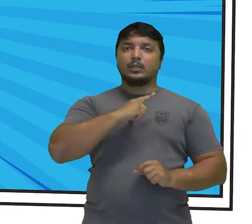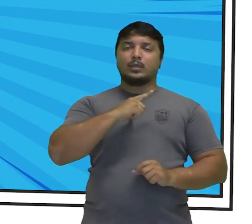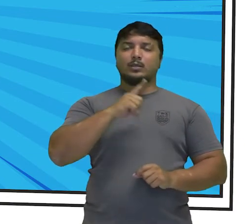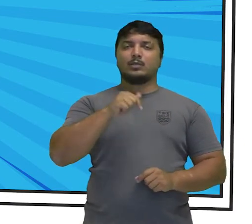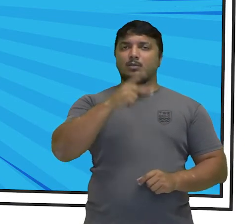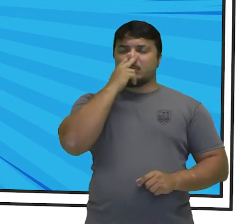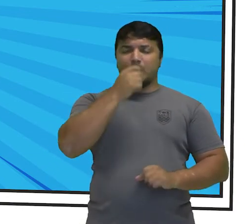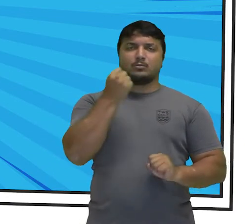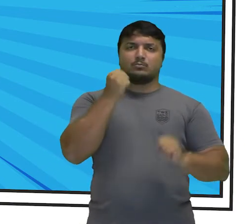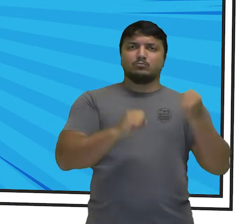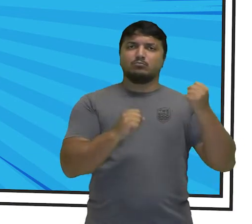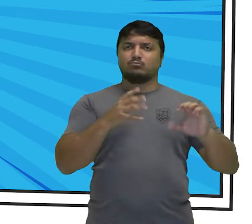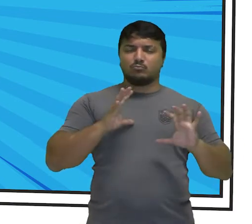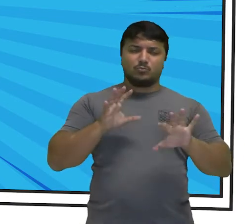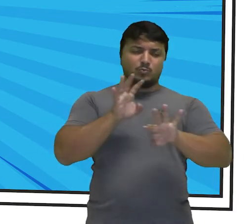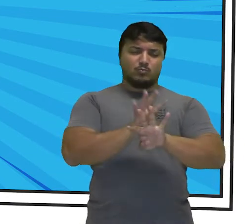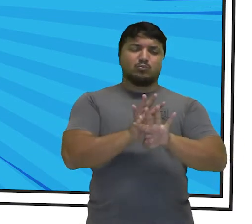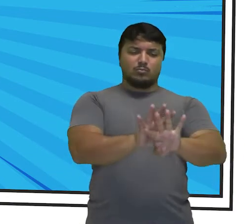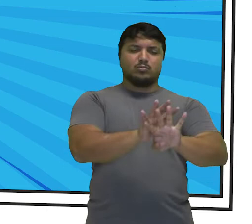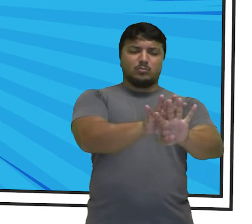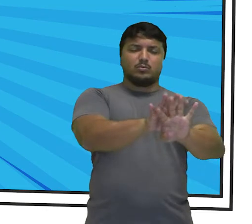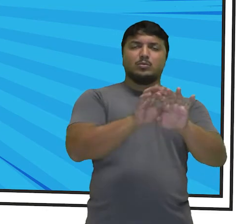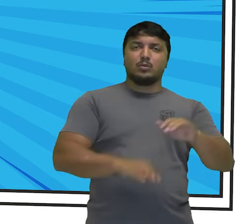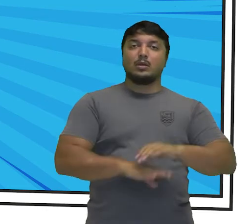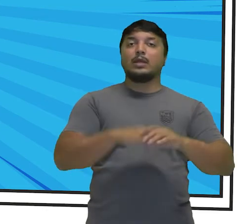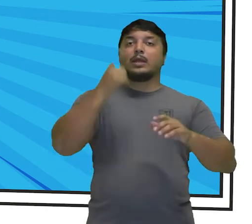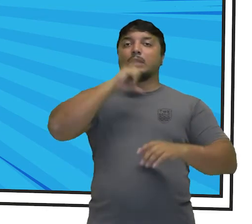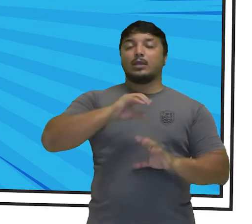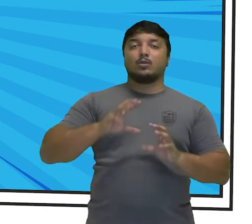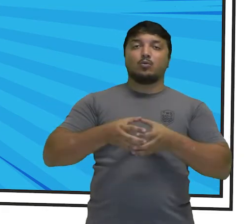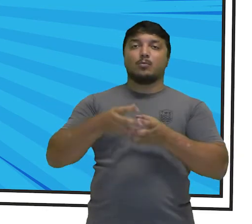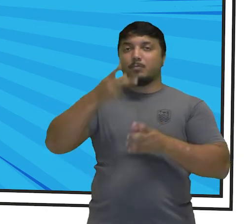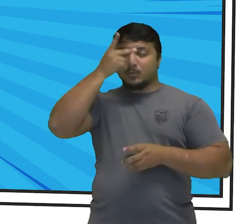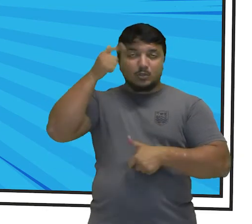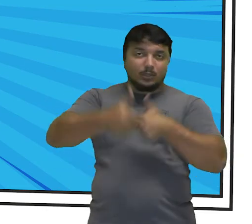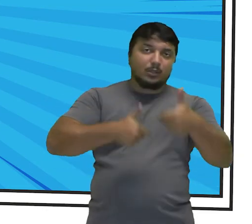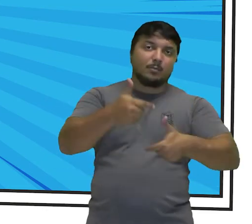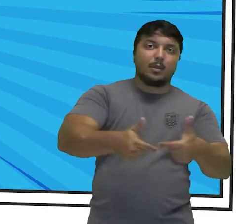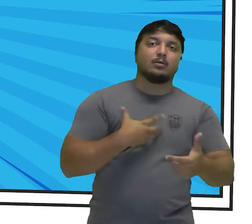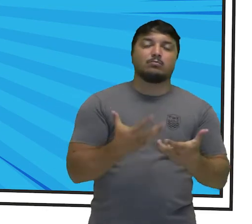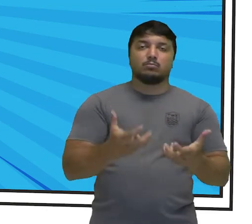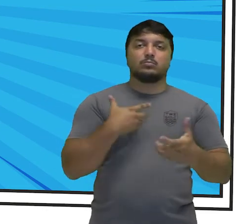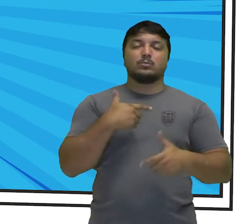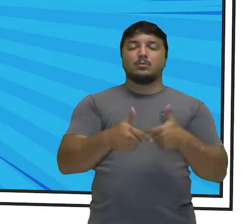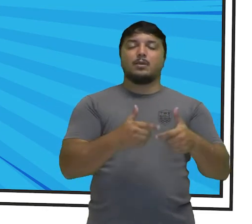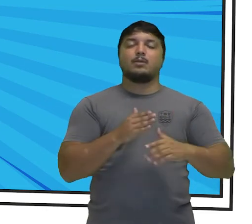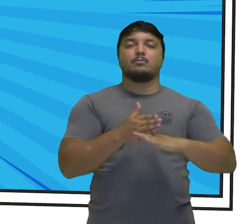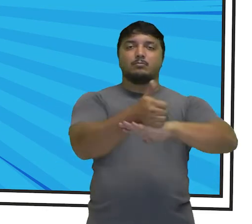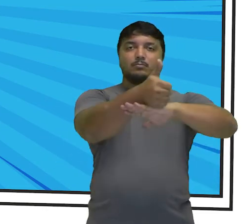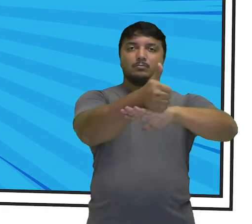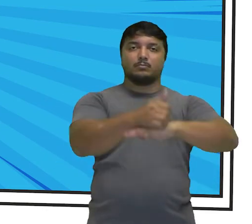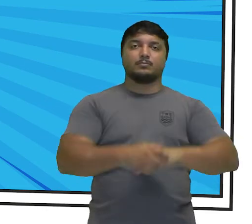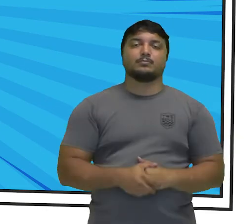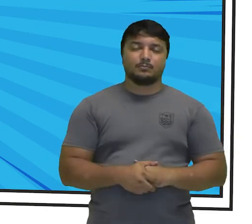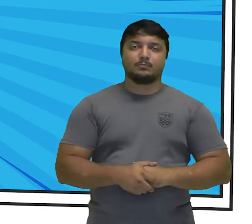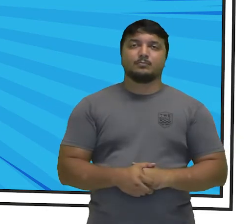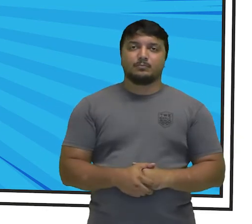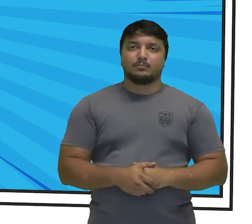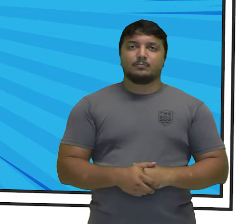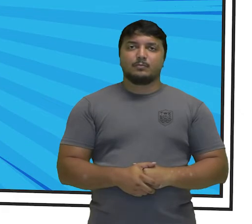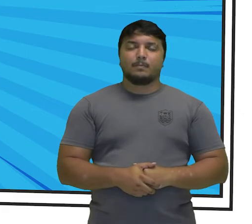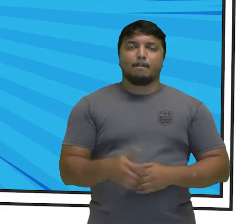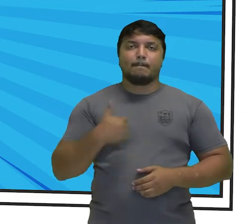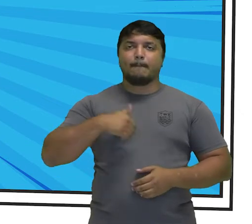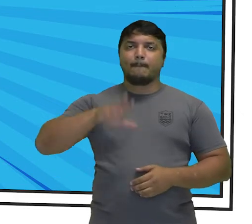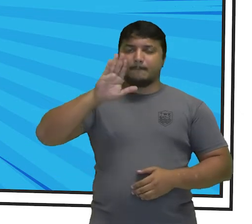exército industrial de reserva, que são exatamente um conjunto de pessoas que querem uma vez de trabalho. É aquela história. E eu